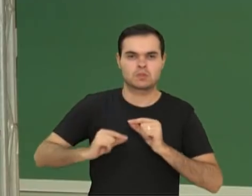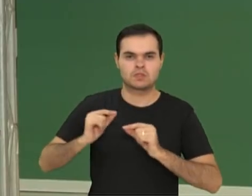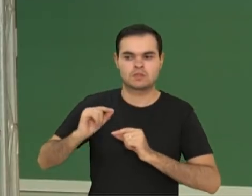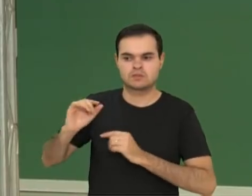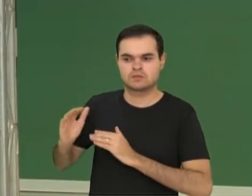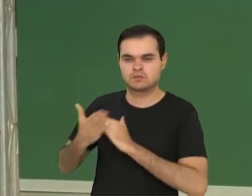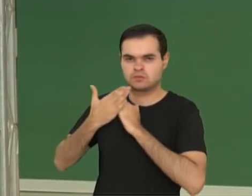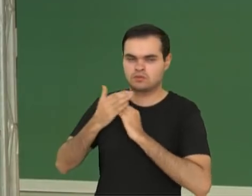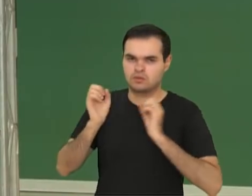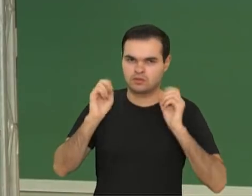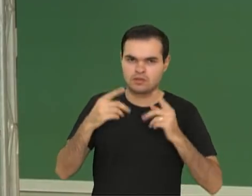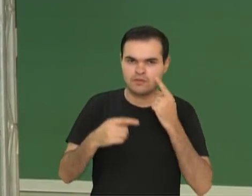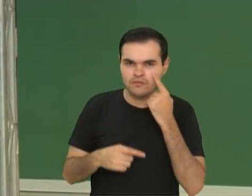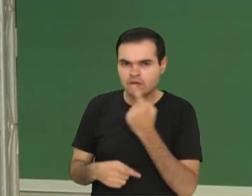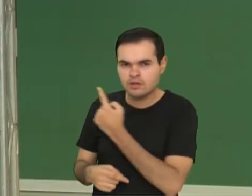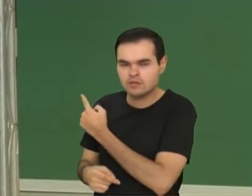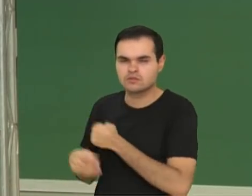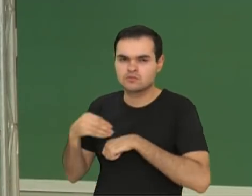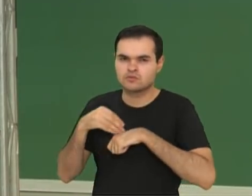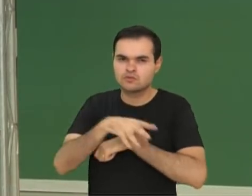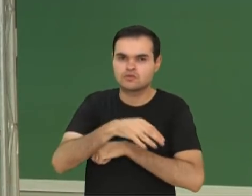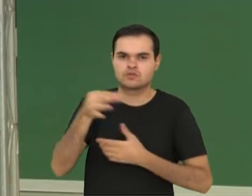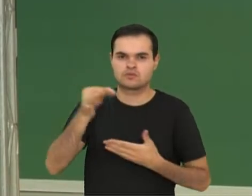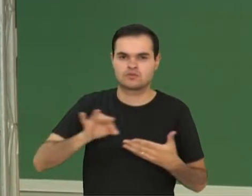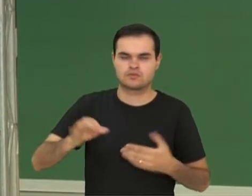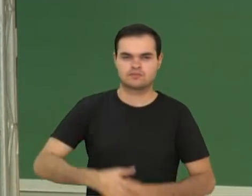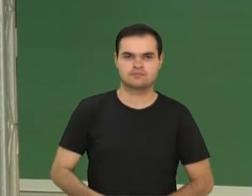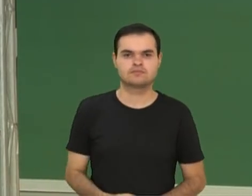colocado, certo? Veja comigo a sugestão de correção.